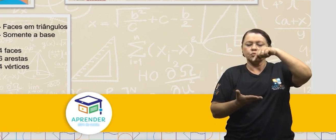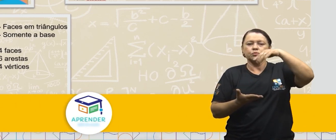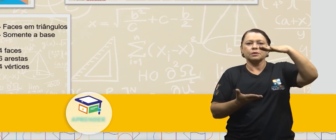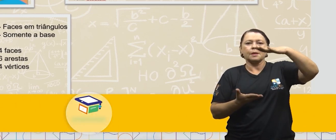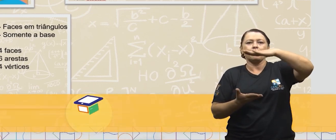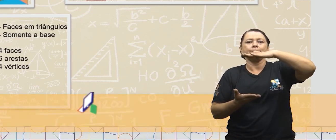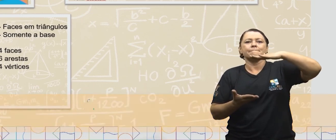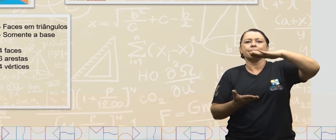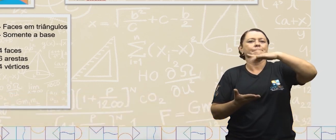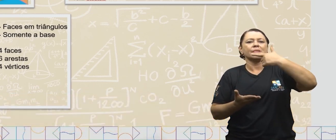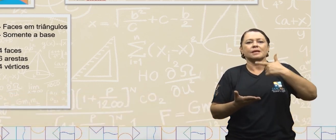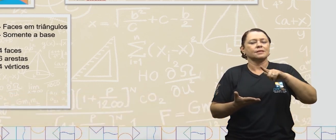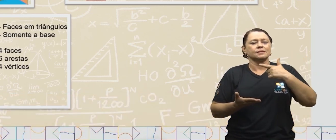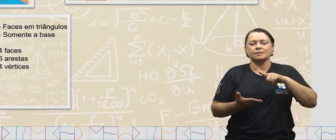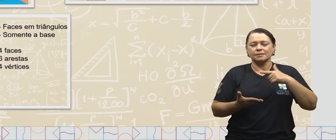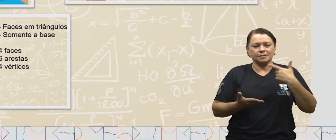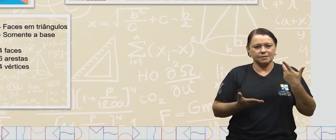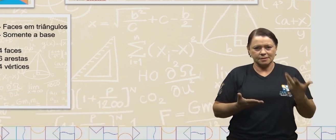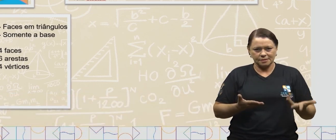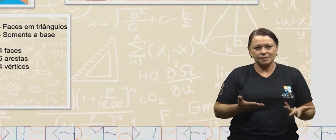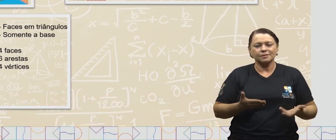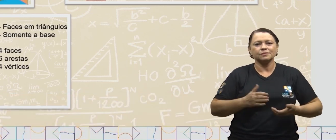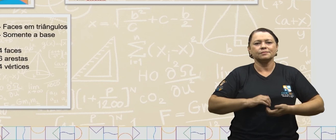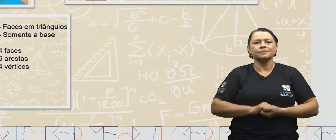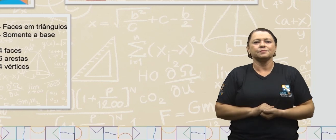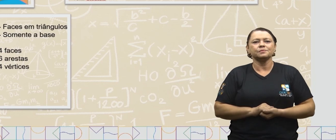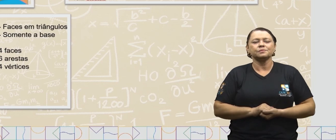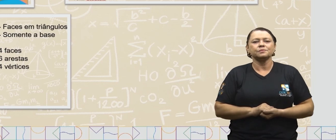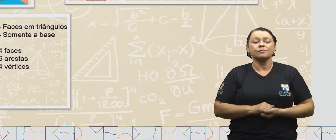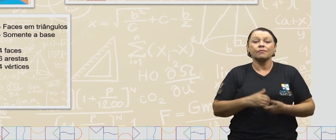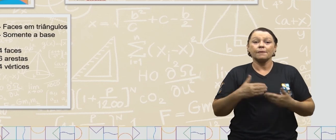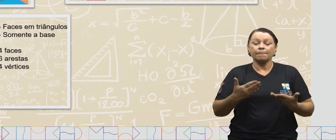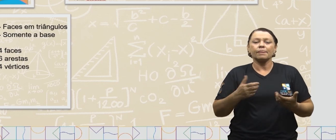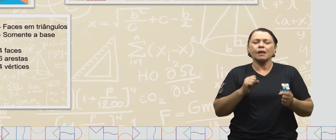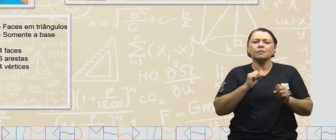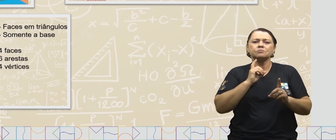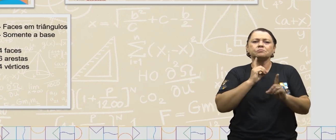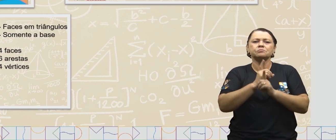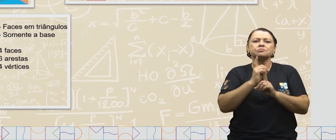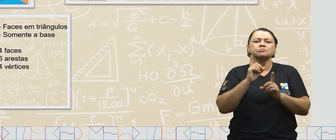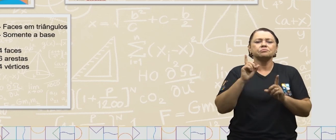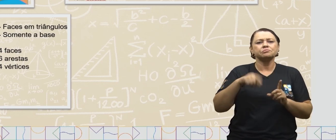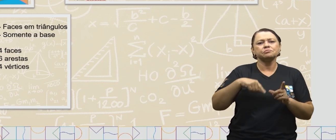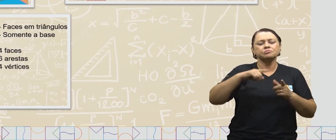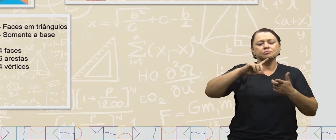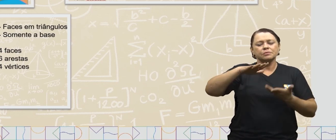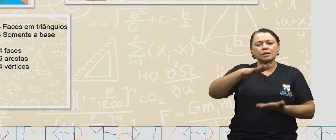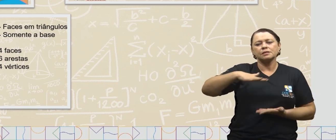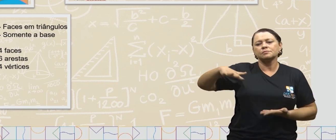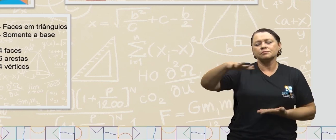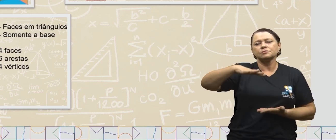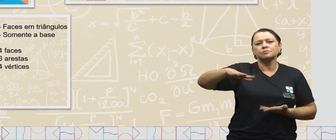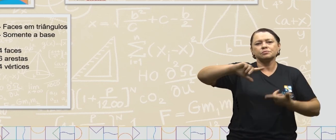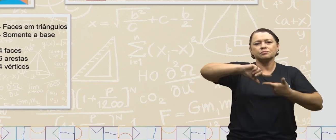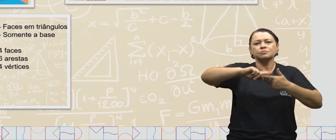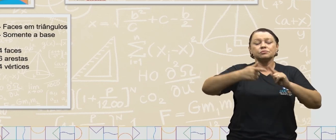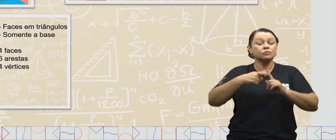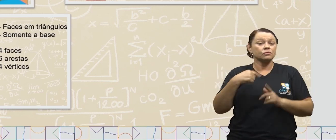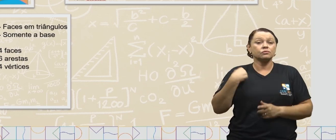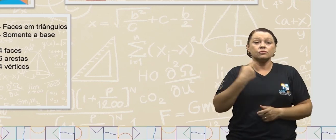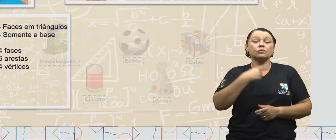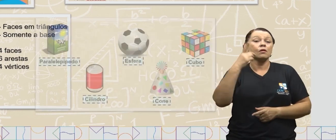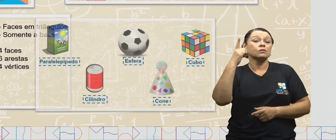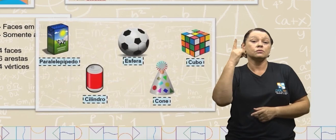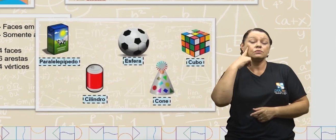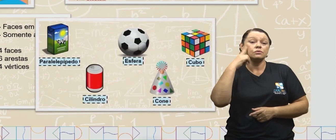conectada a um ponto acima do plano do polígono da base. Podemos encontrar essas formas sólidas no nosso